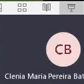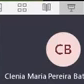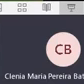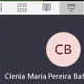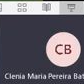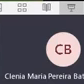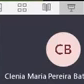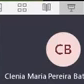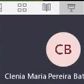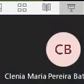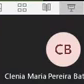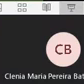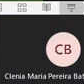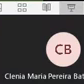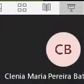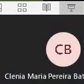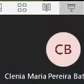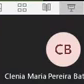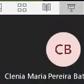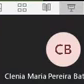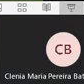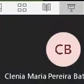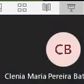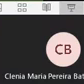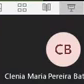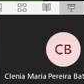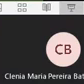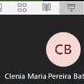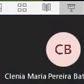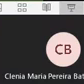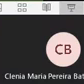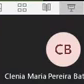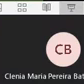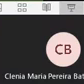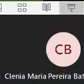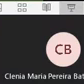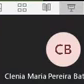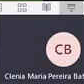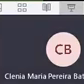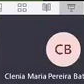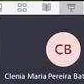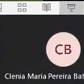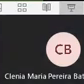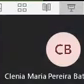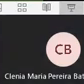quero dizer com isso?